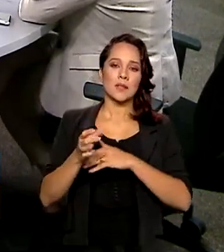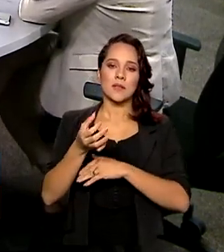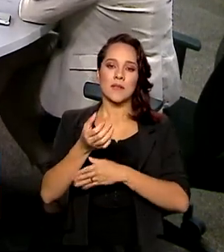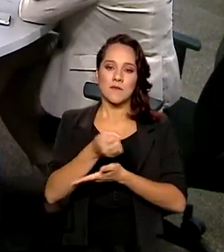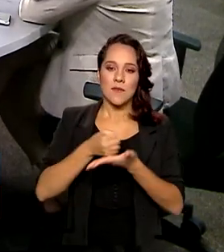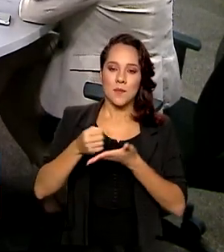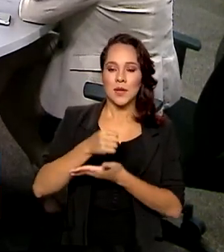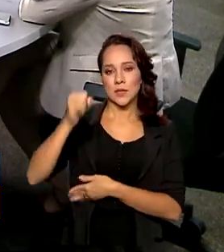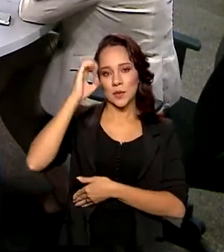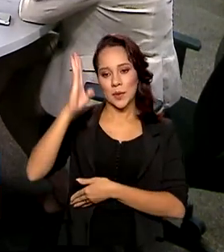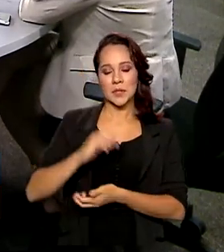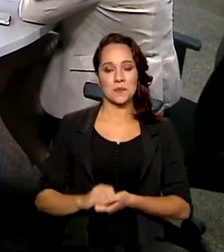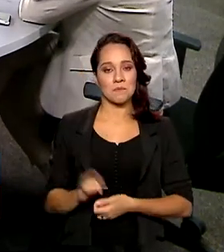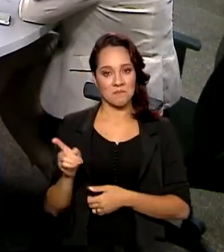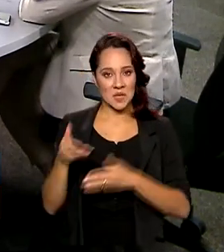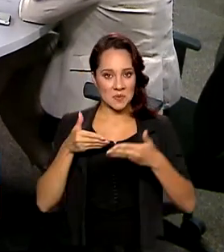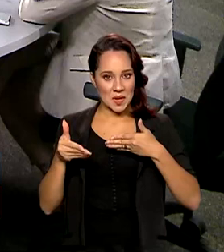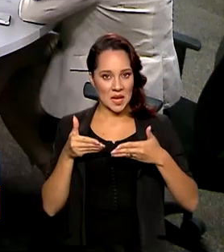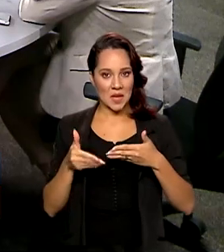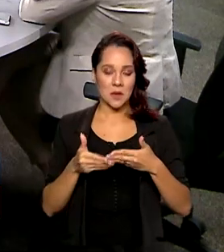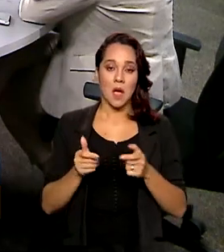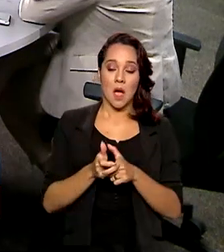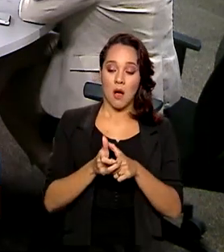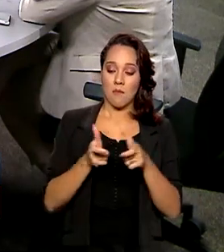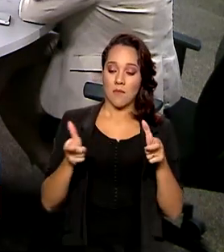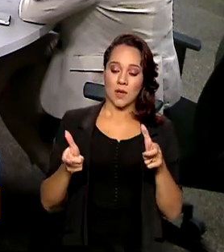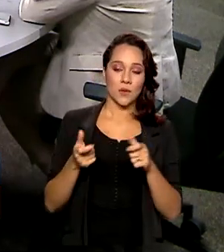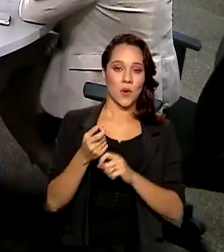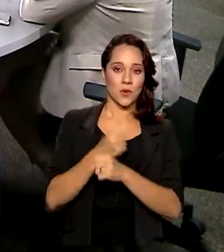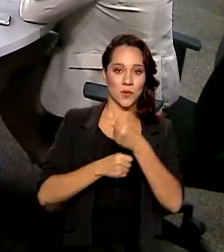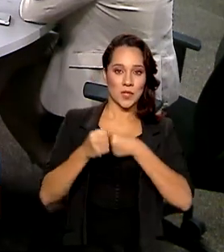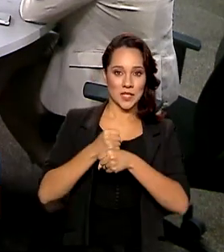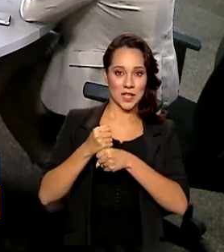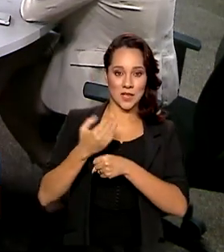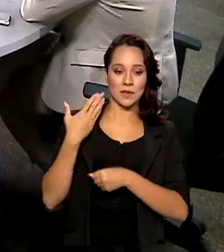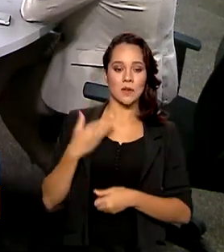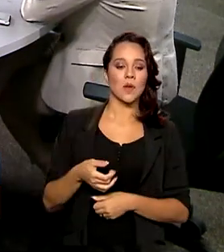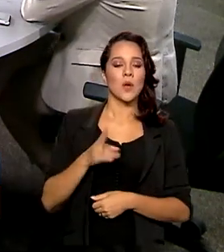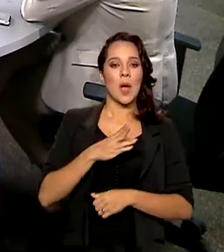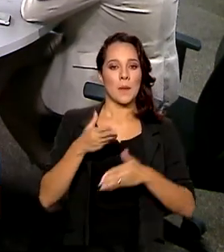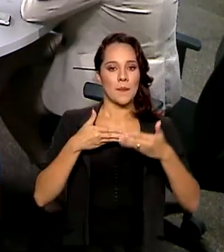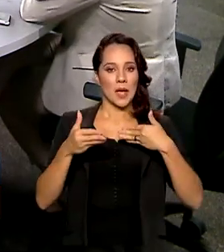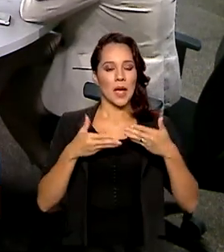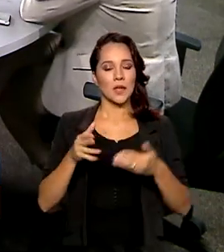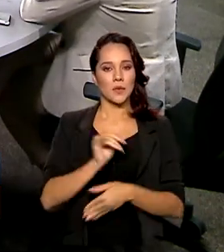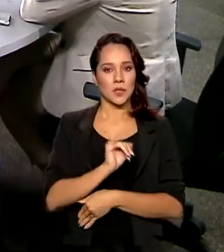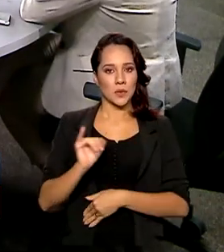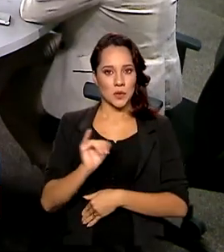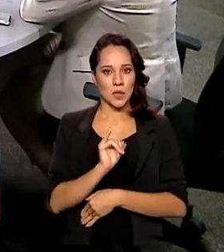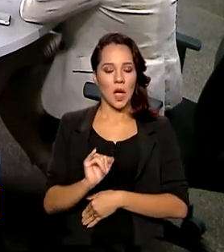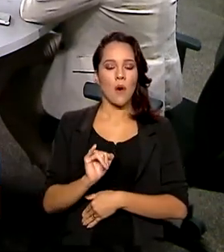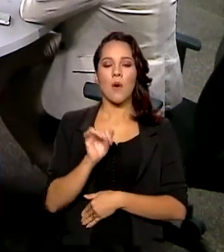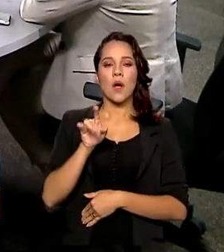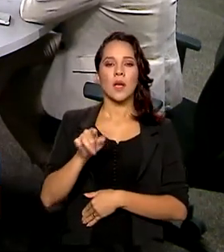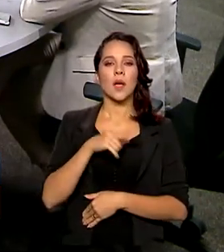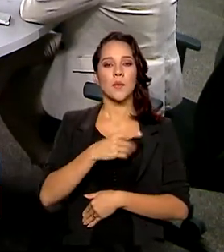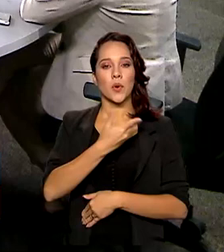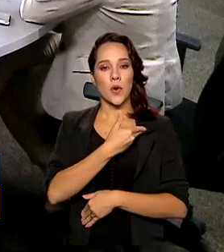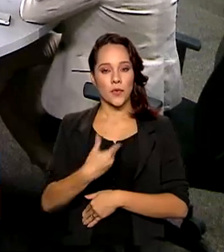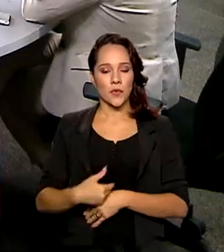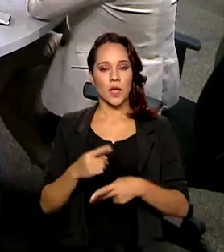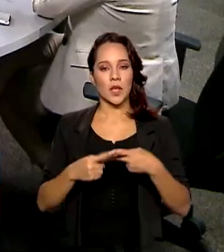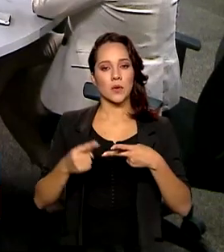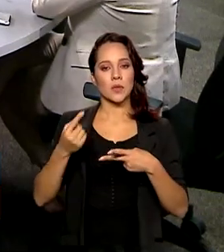farmacêutica brasileira. E esse mercado aumentou nos últimos anos. O chamado mercado institucional, formado por